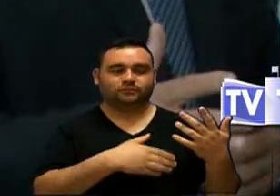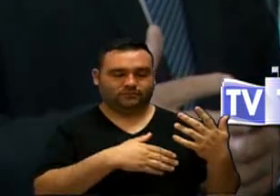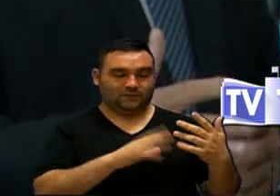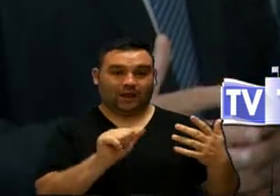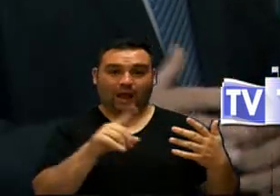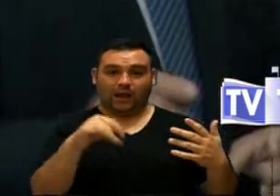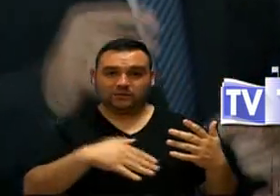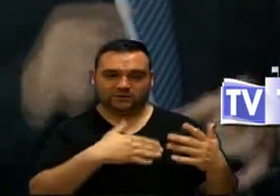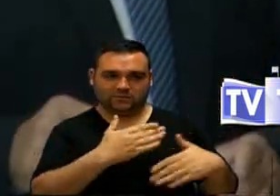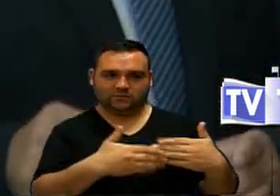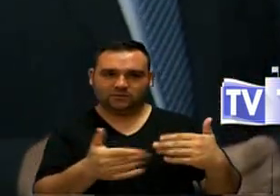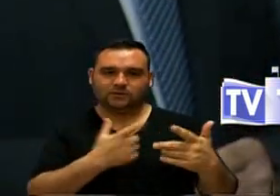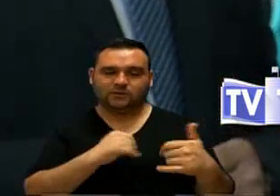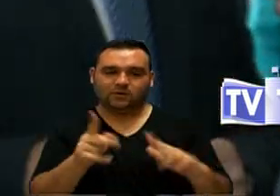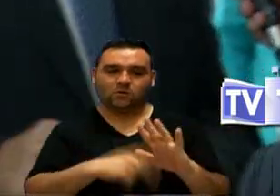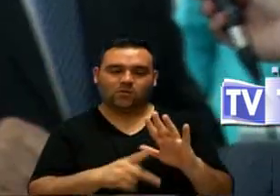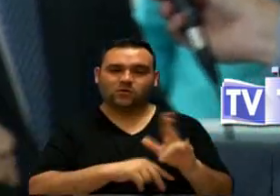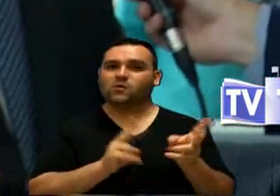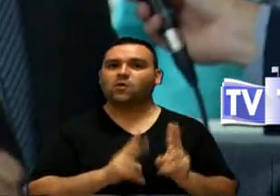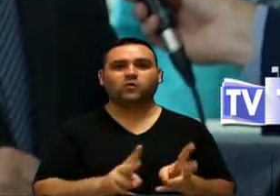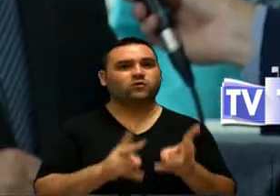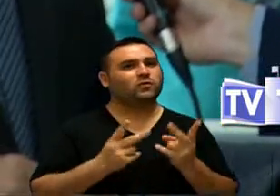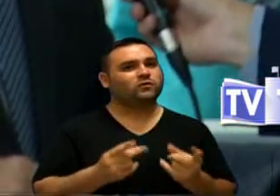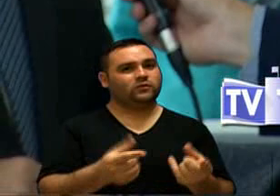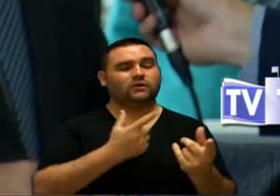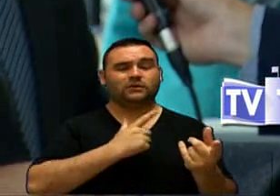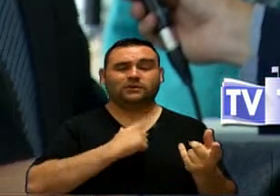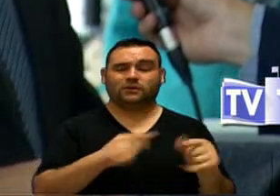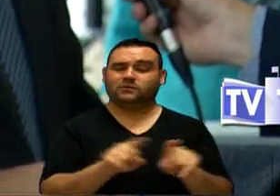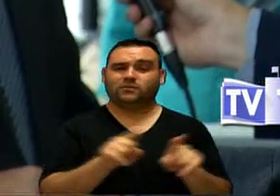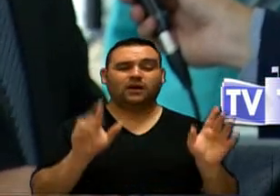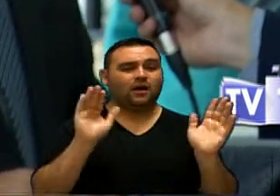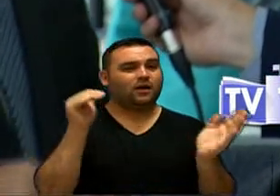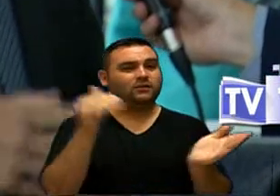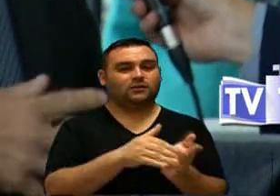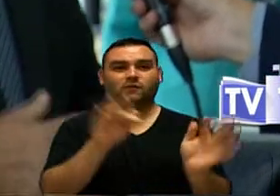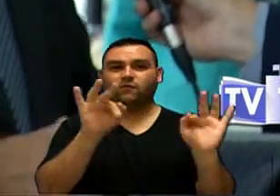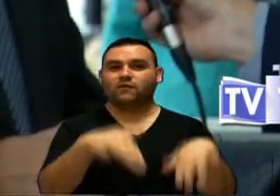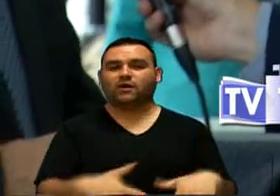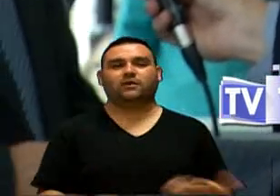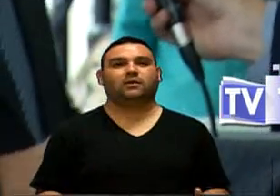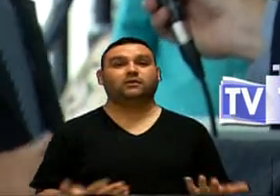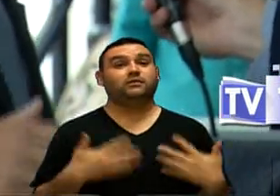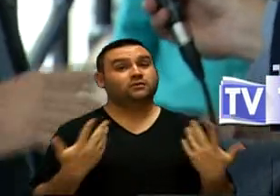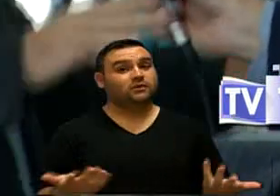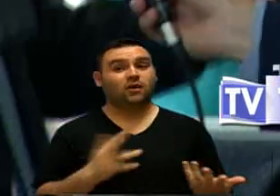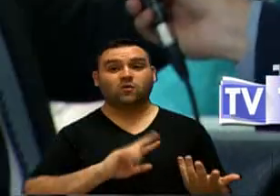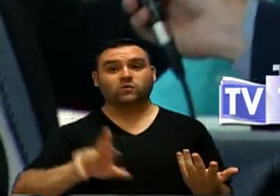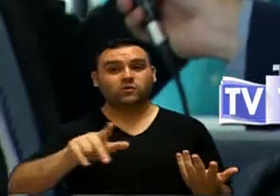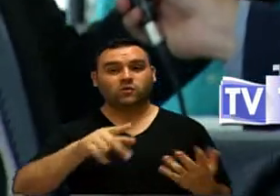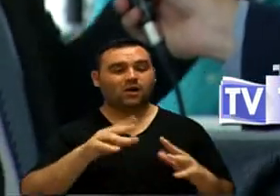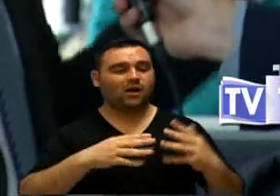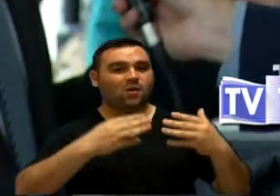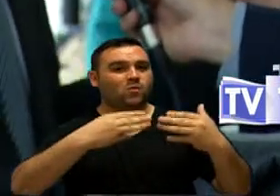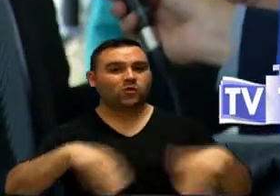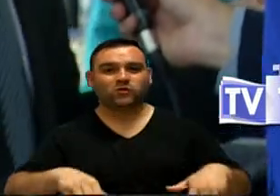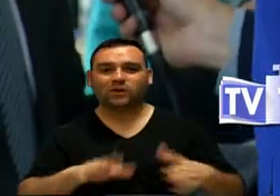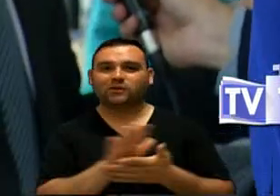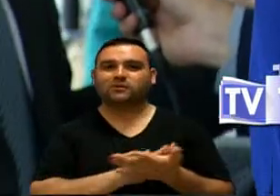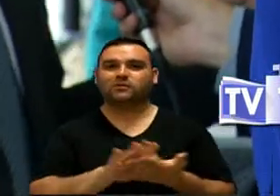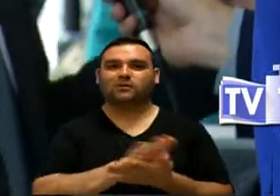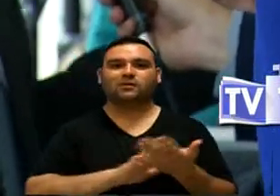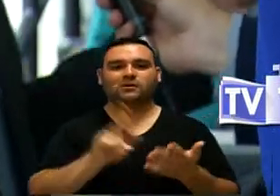um ADIM, o projeto continua valendo até a finalização da ADIM. Então, não serão prejudicados